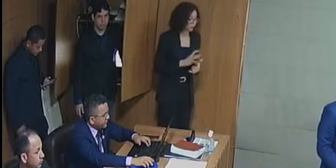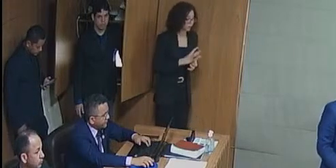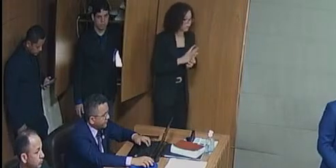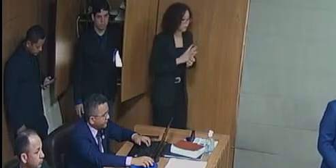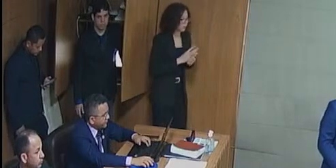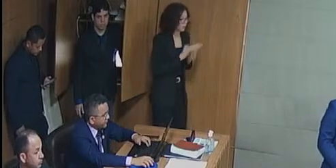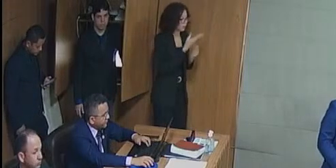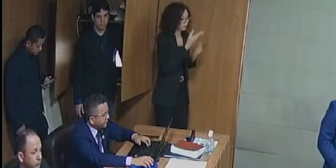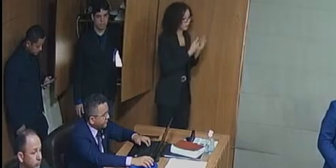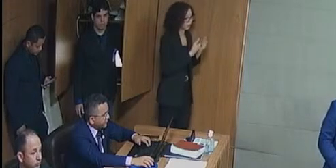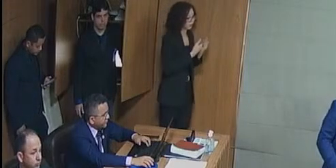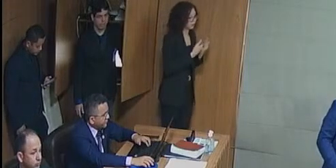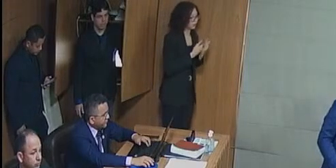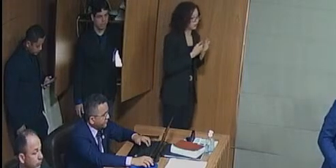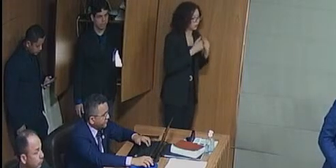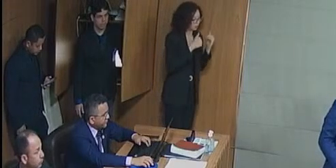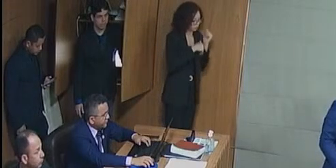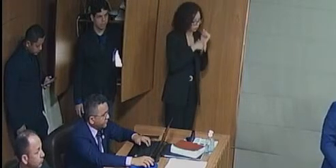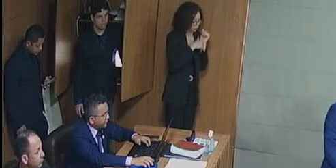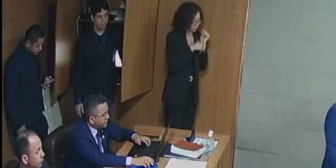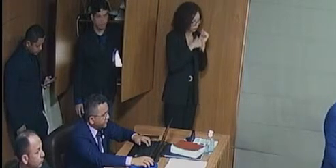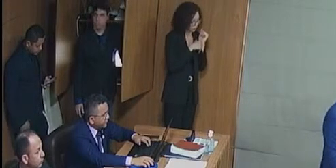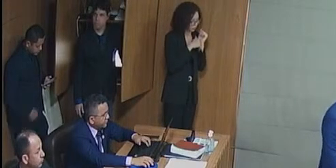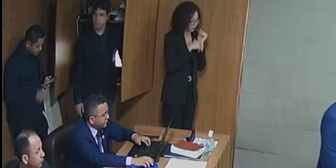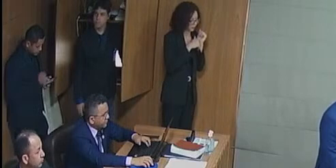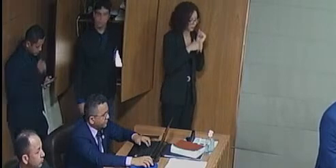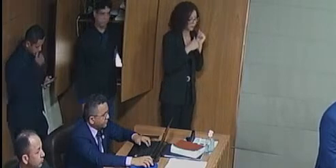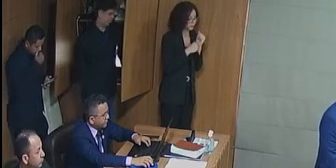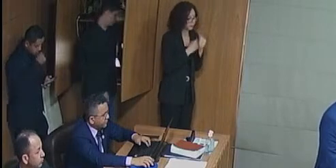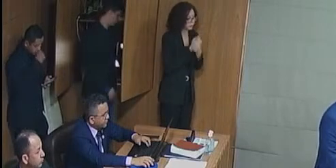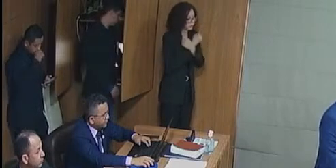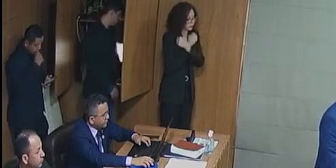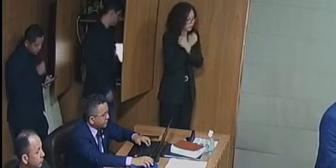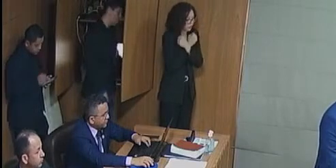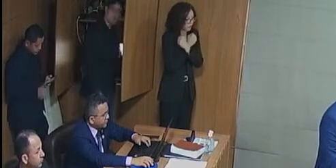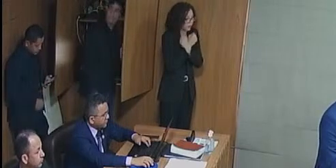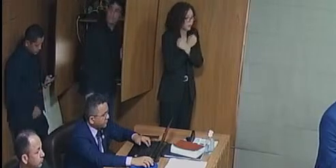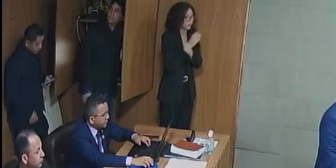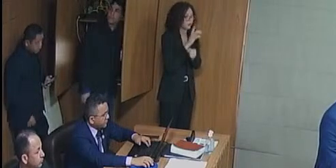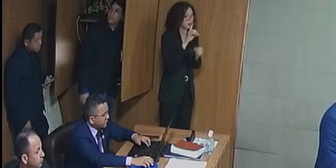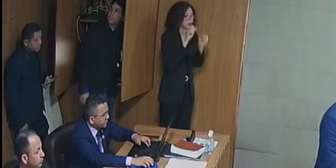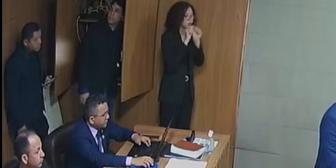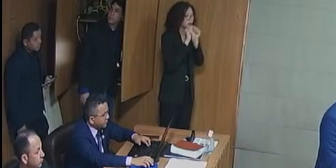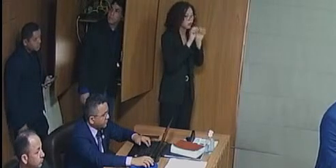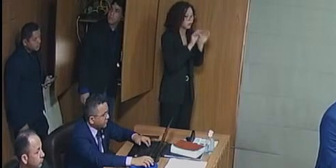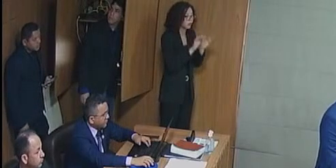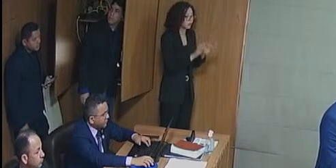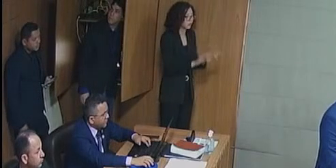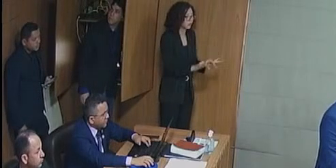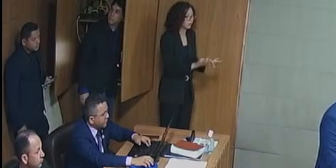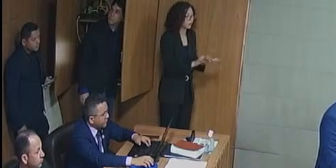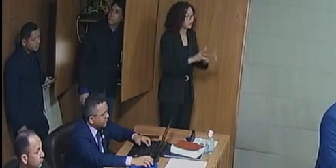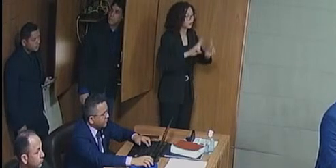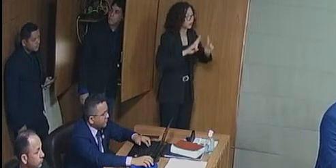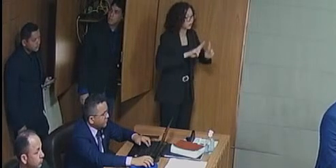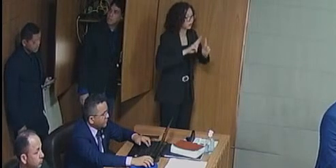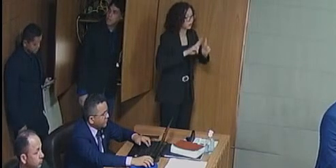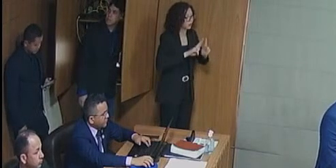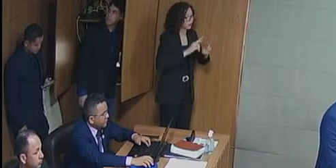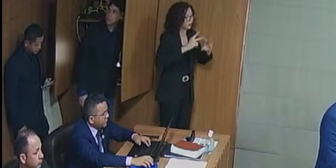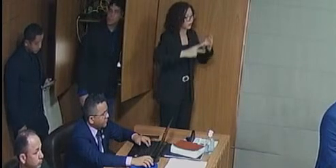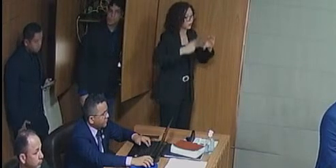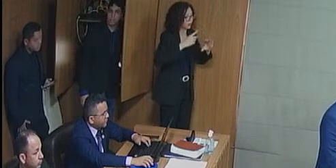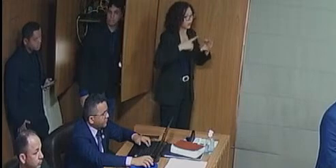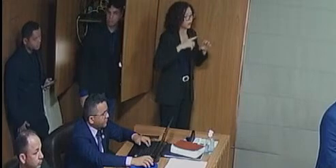estão em sigilo grau 5 forte abraço a todos que Deus abençoe eu espero que essa casa